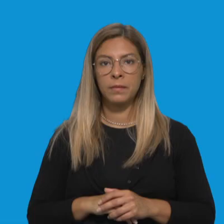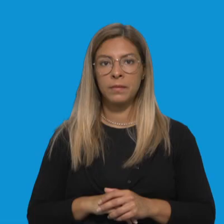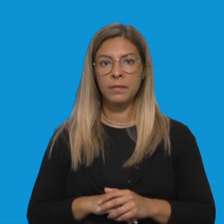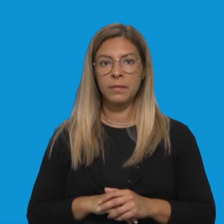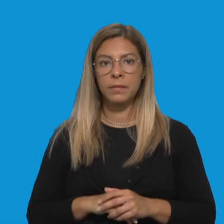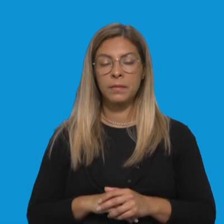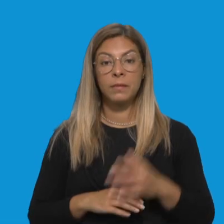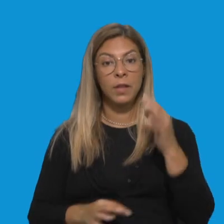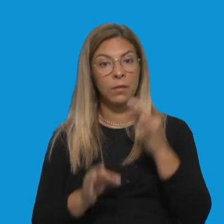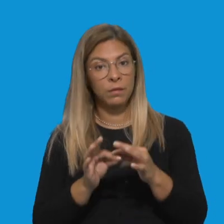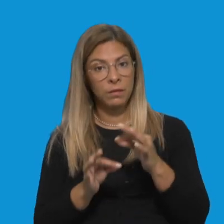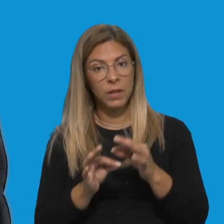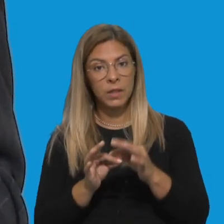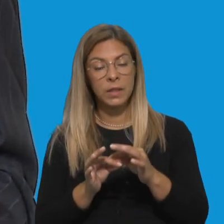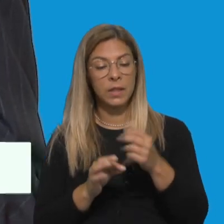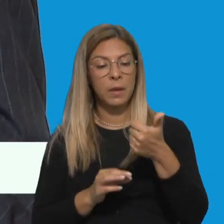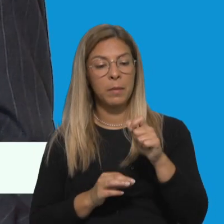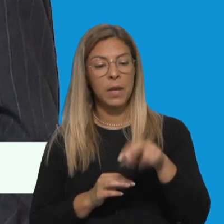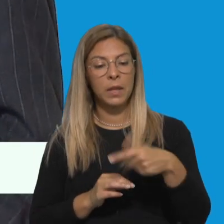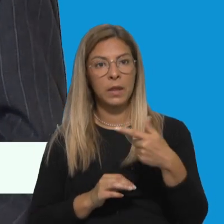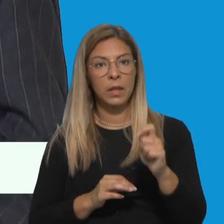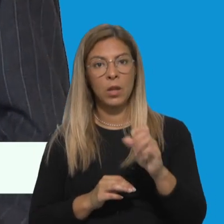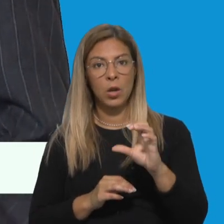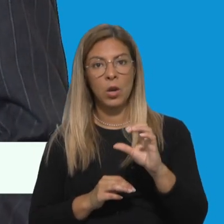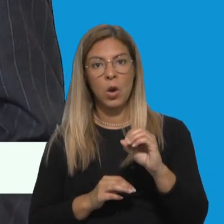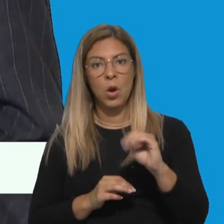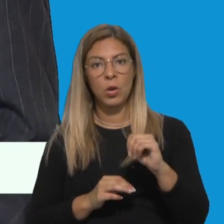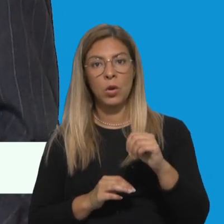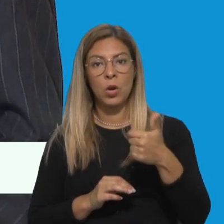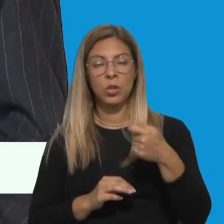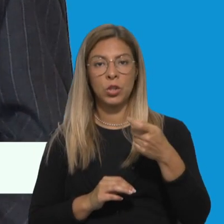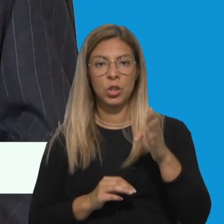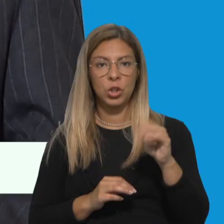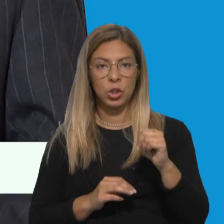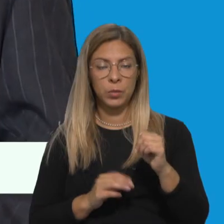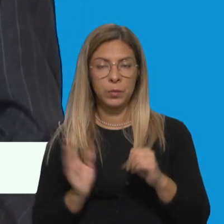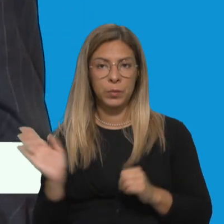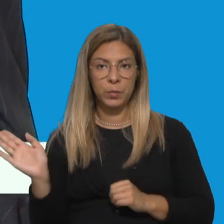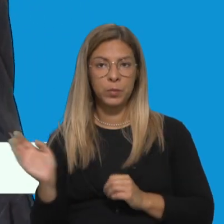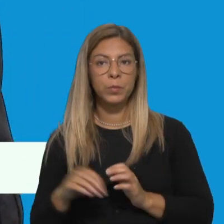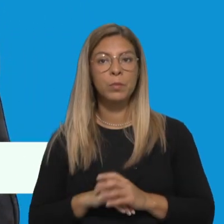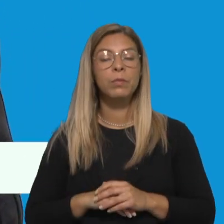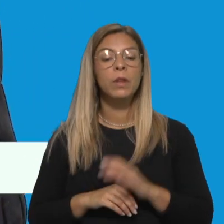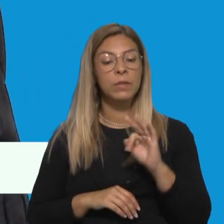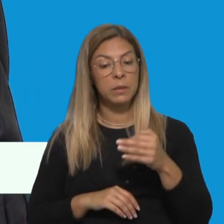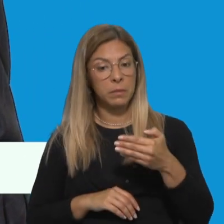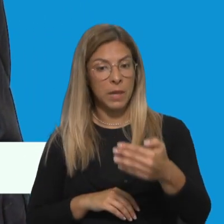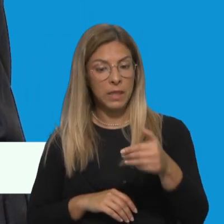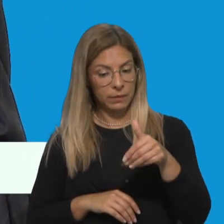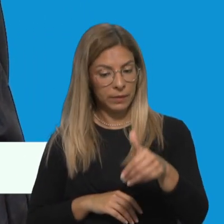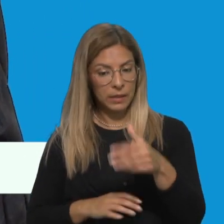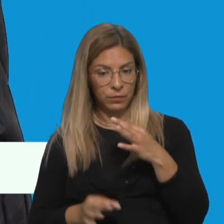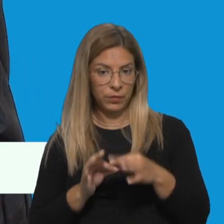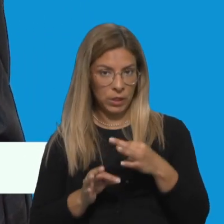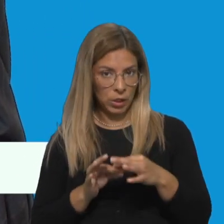A festa do Pentecostes que celebramos neste domingo, neste fim de semana, é, como todos sabemos, um